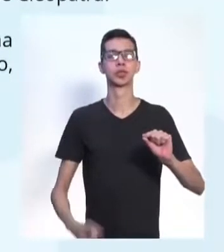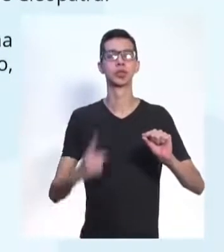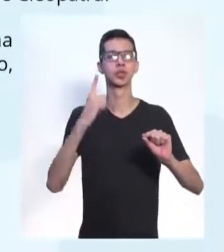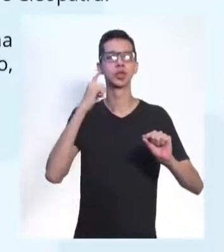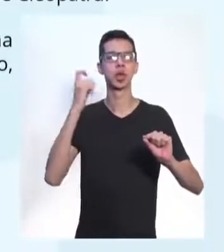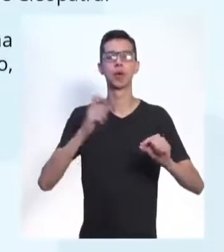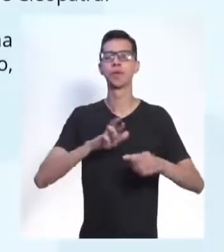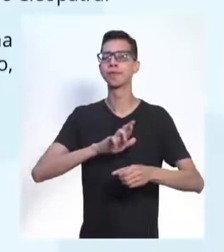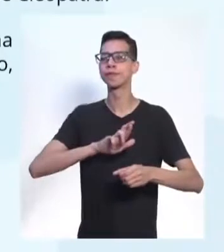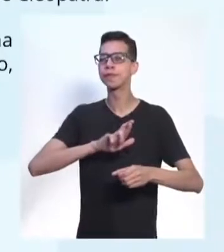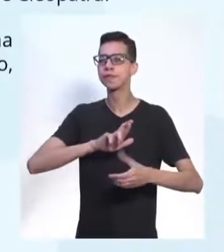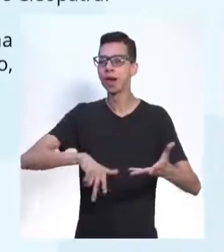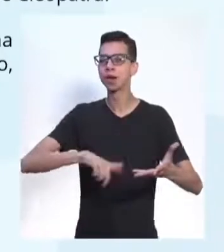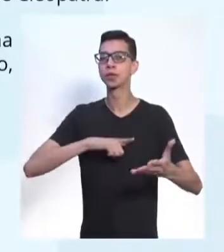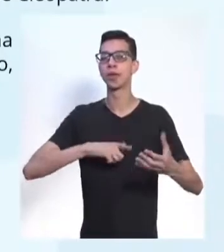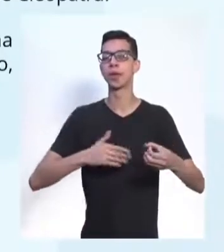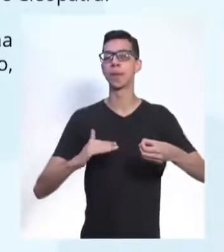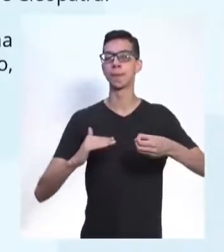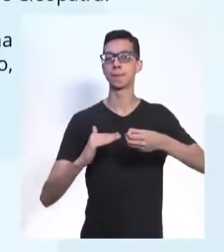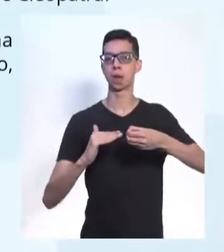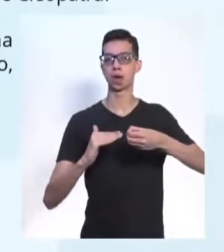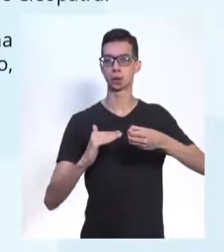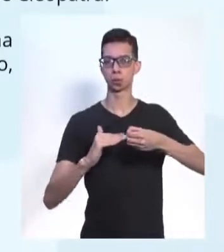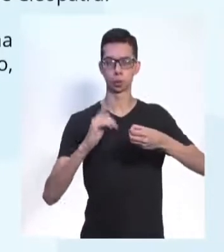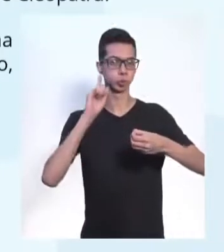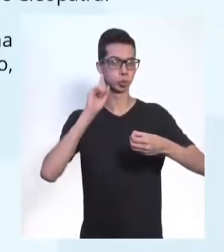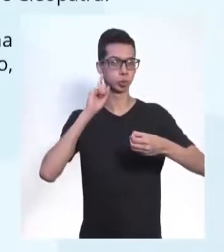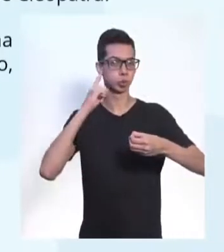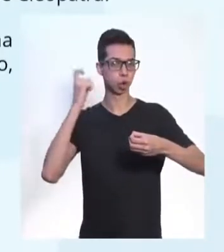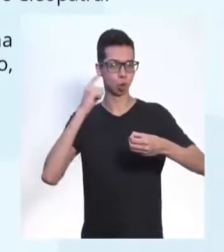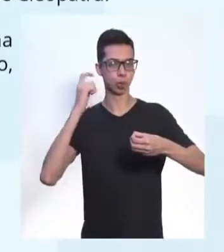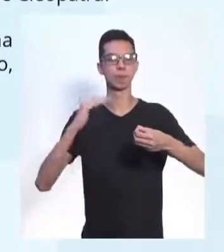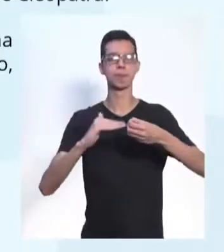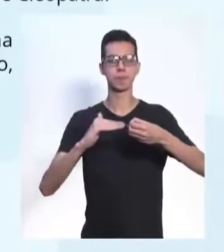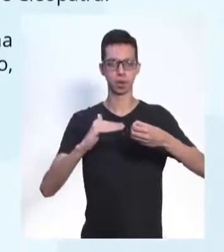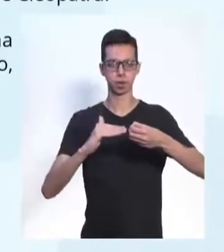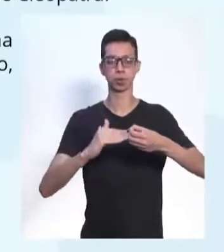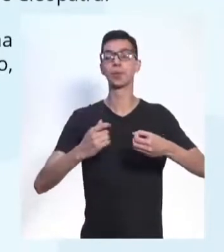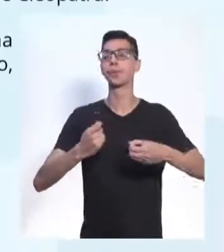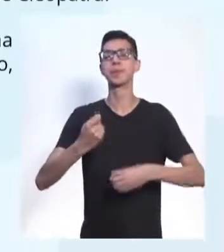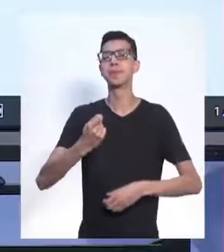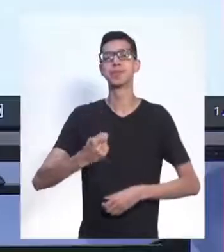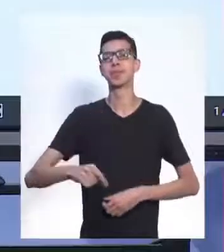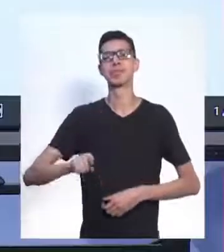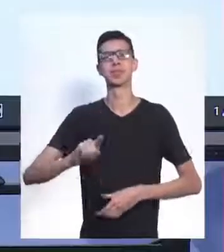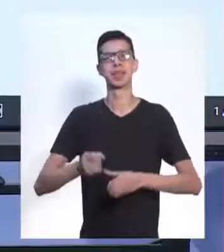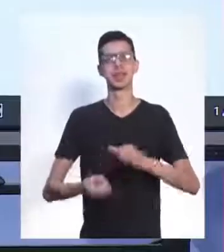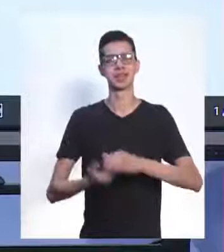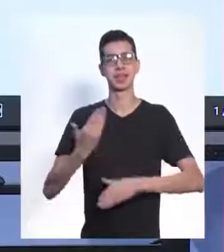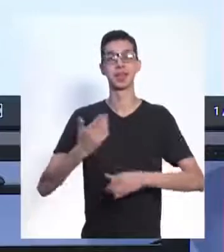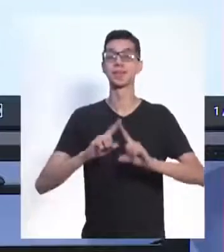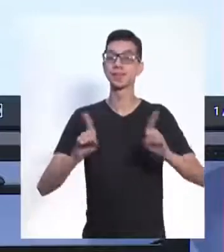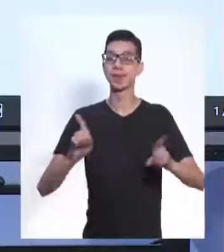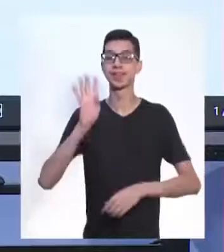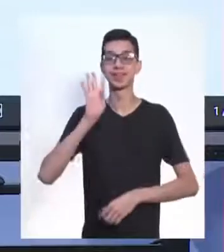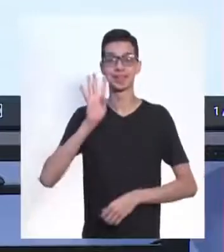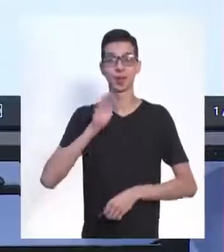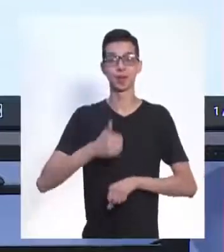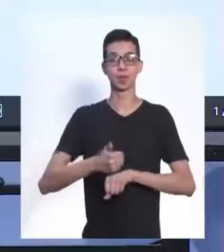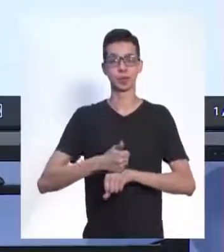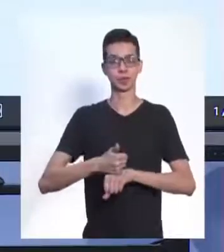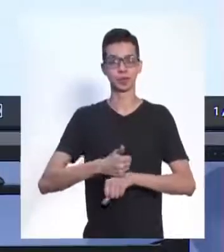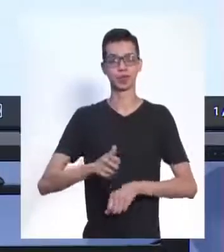sons, e a gente acaba usando esses bancos de som, não precisa mais produzir. Mas é uma profissão bacana, é uma coisa que se usa